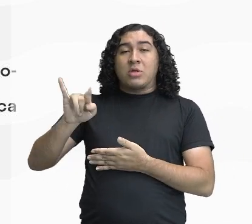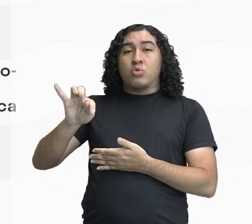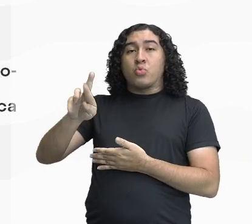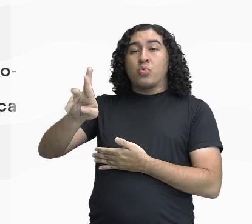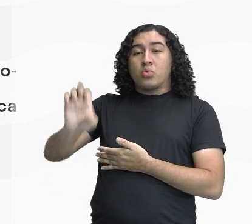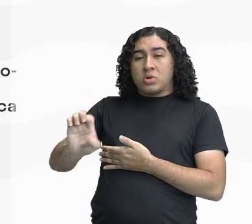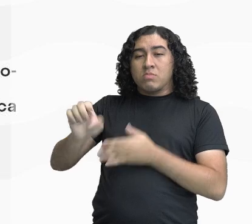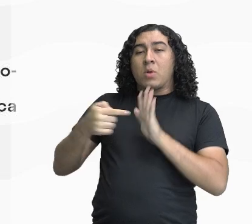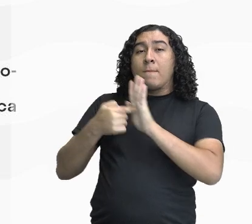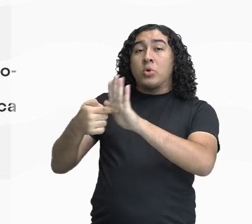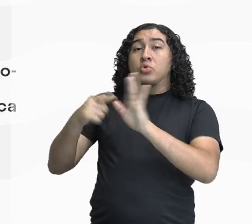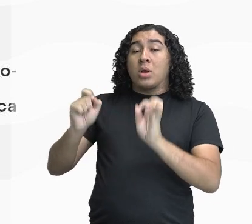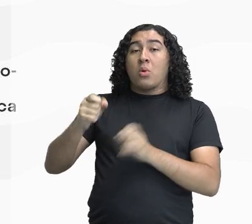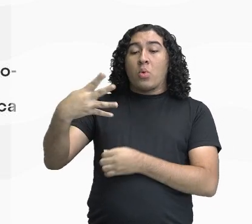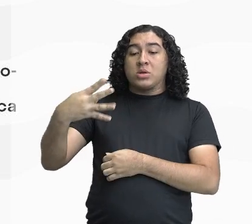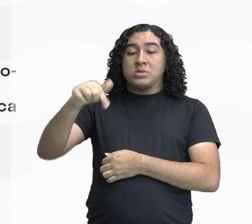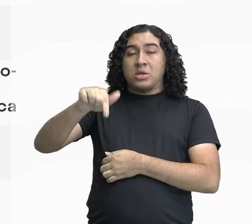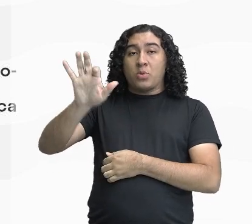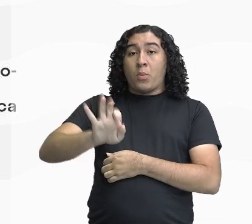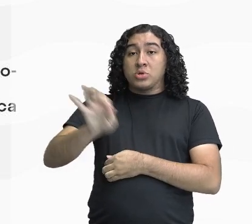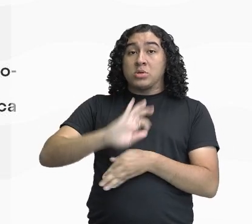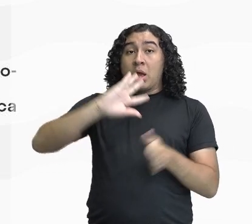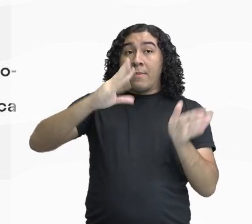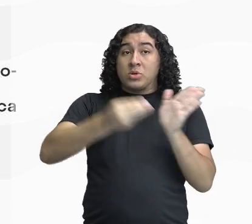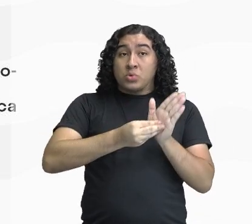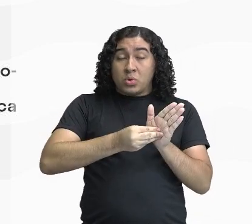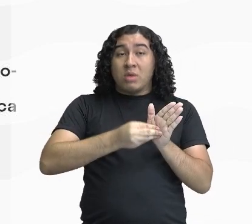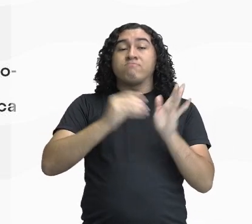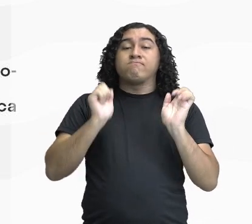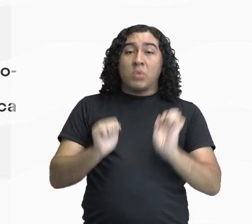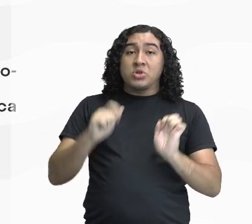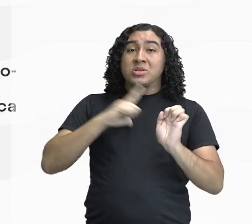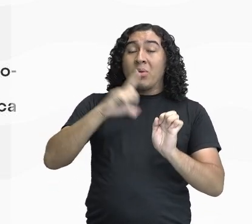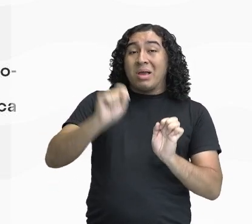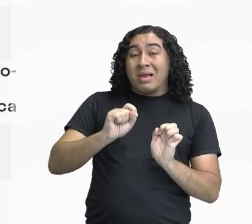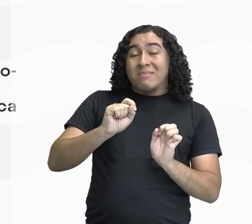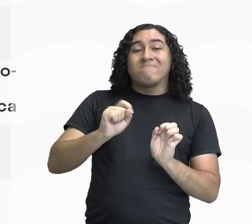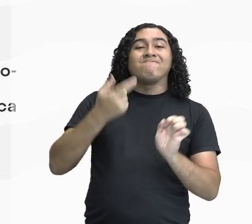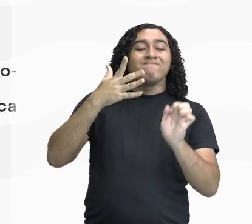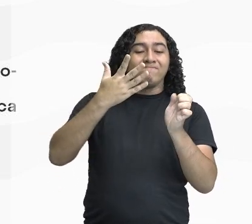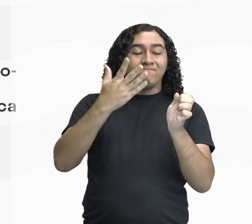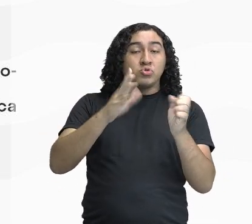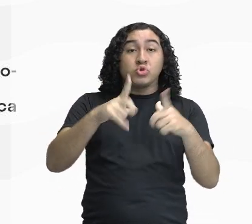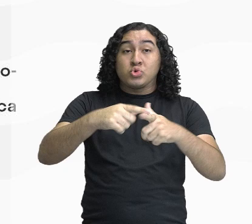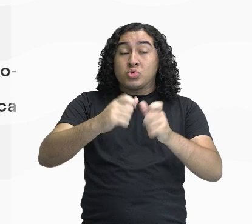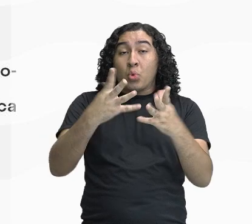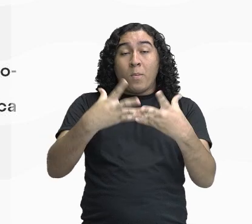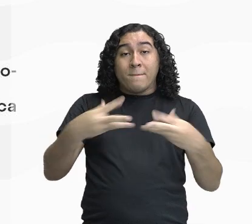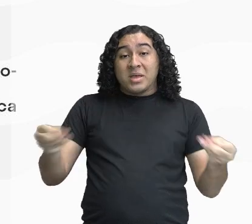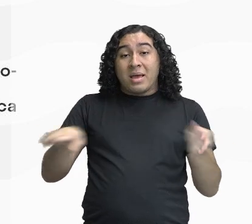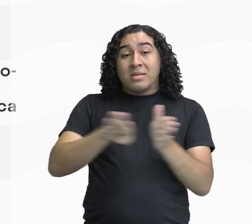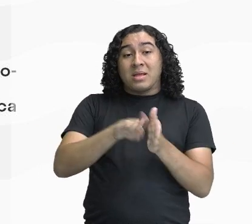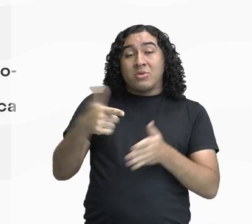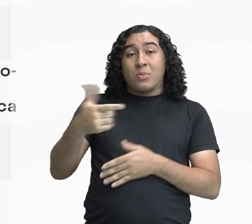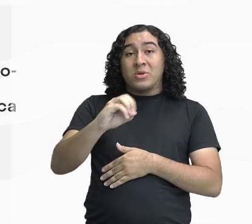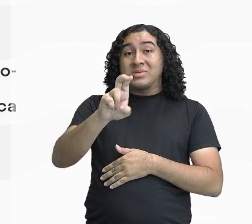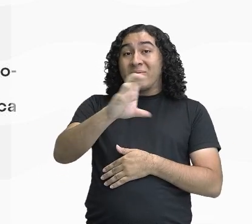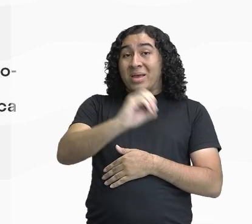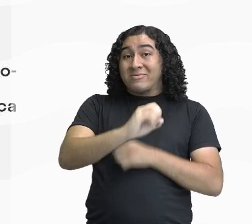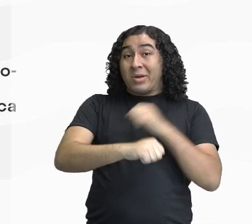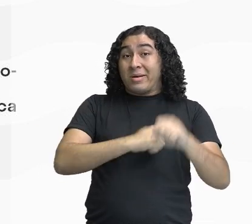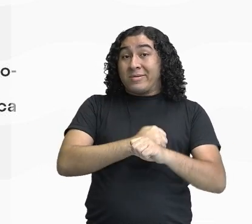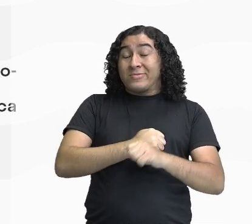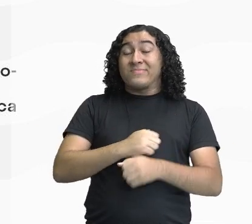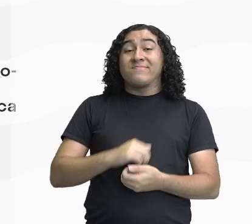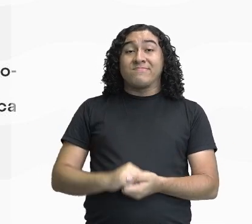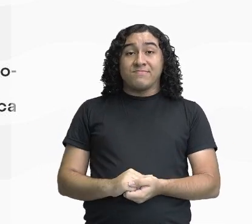que 47% da Amazônia pode deixar de ser floresta até 2050. Olha, professor,